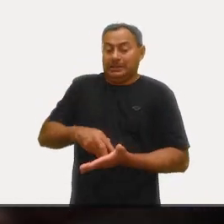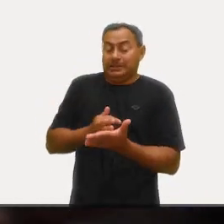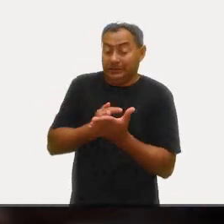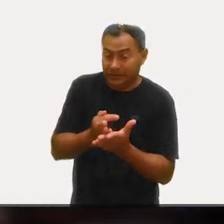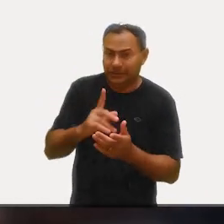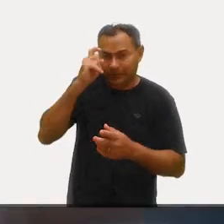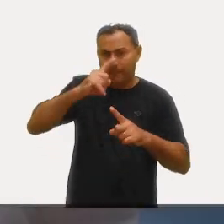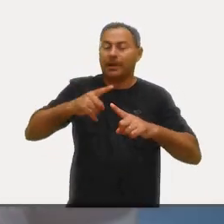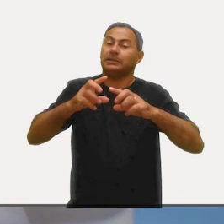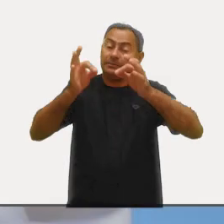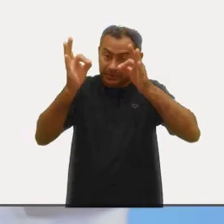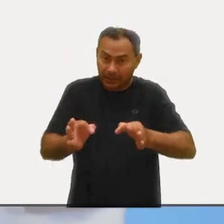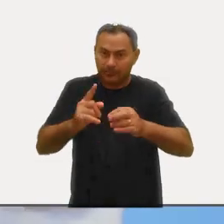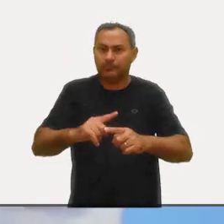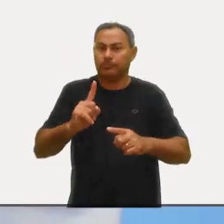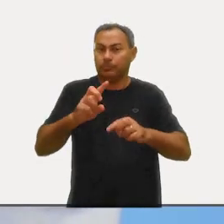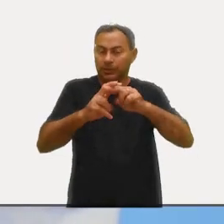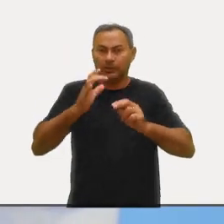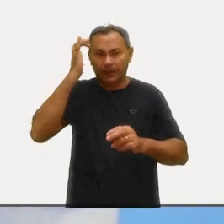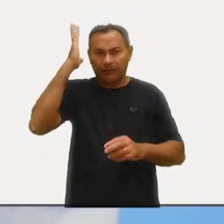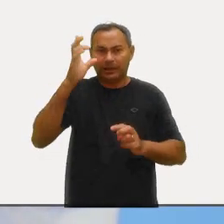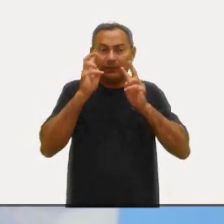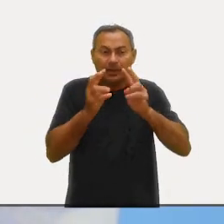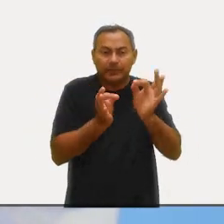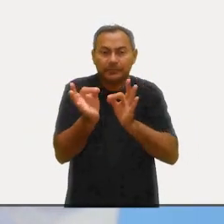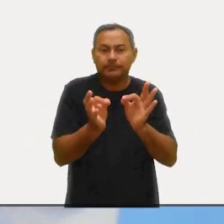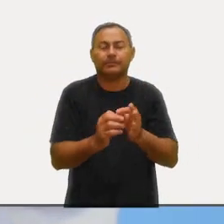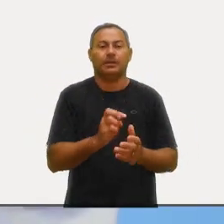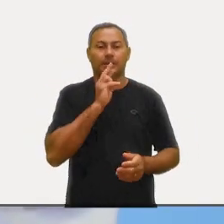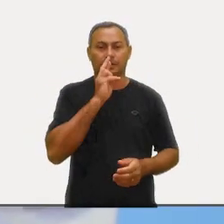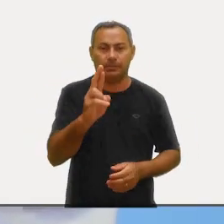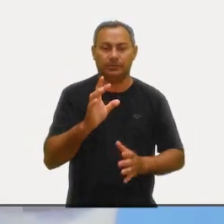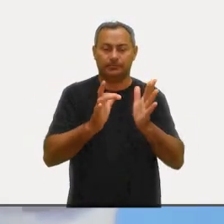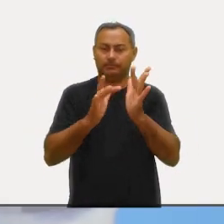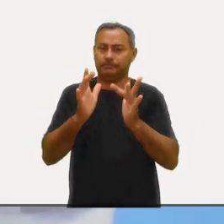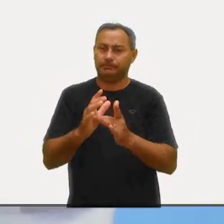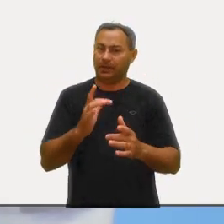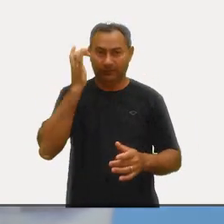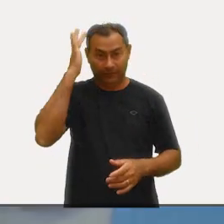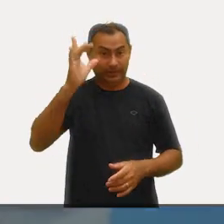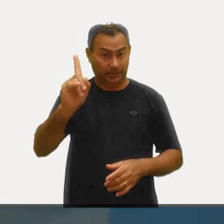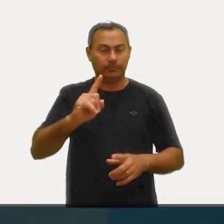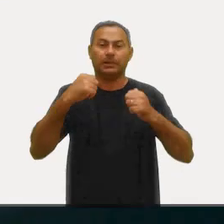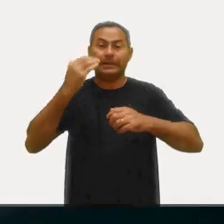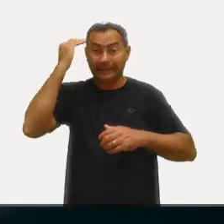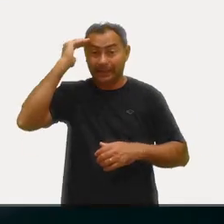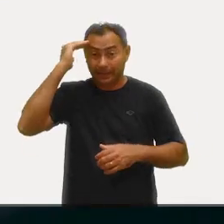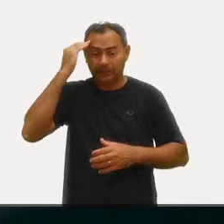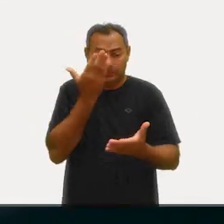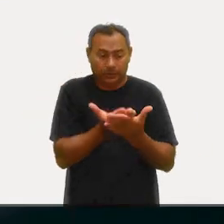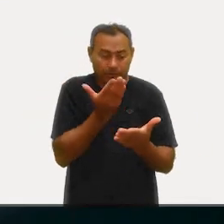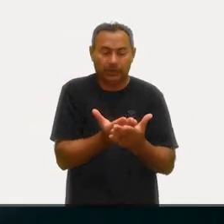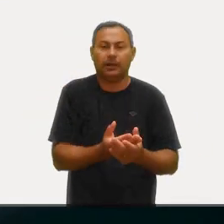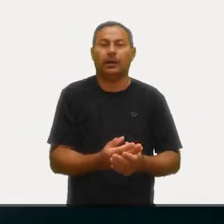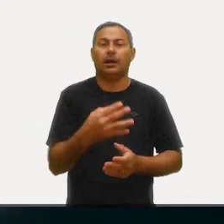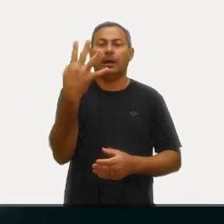difícil e disciplinado. Por isso, não é fácil ser parte da solução nem da resposta de Jesus Cristo. Devemos compreender isto